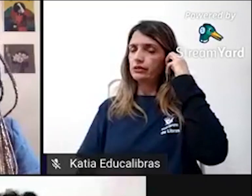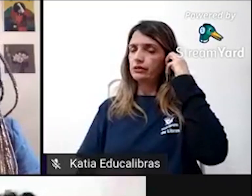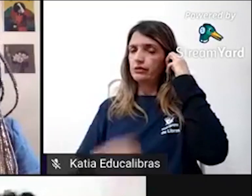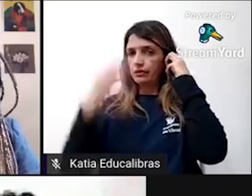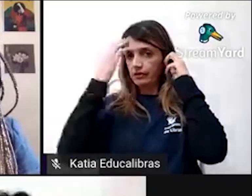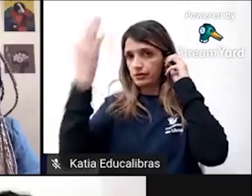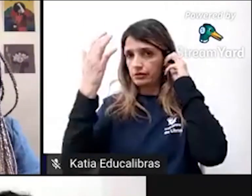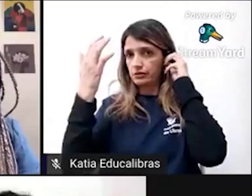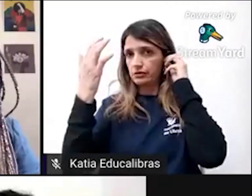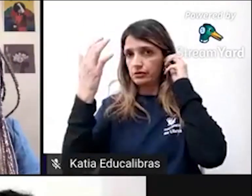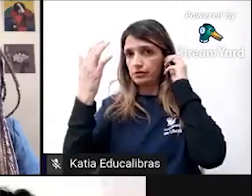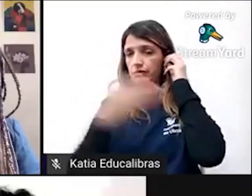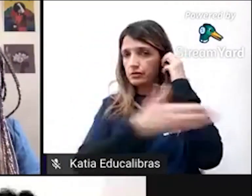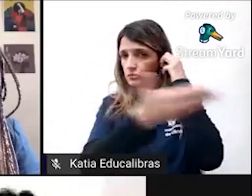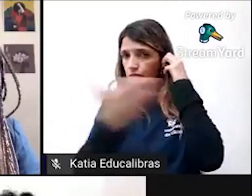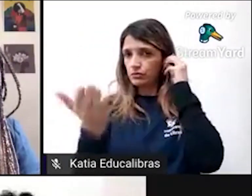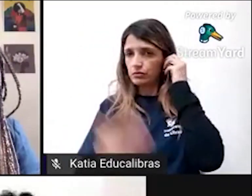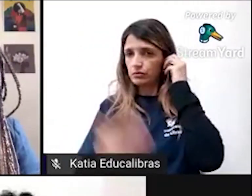agradecer a toda